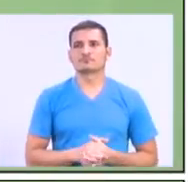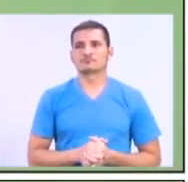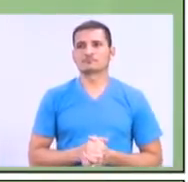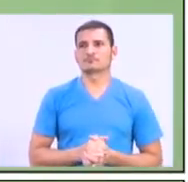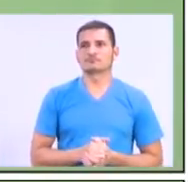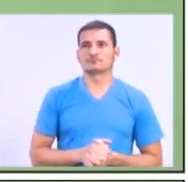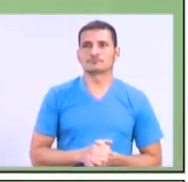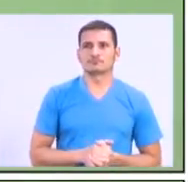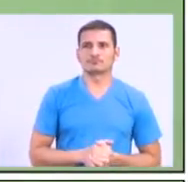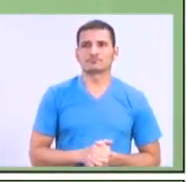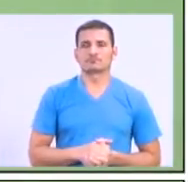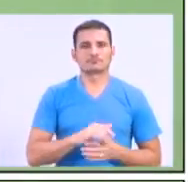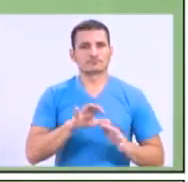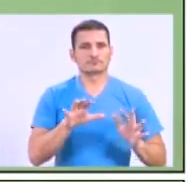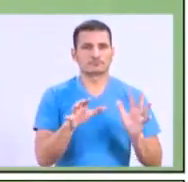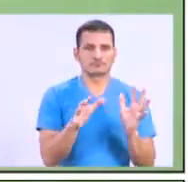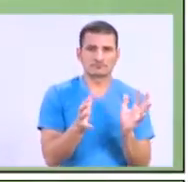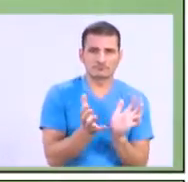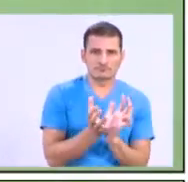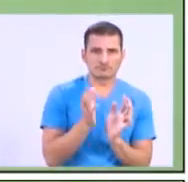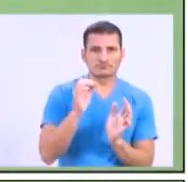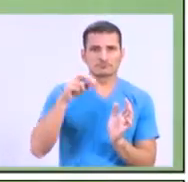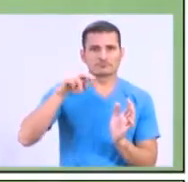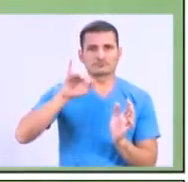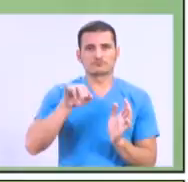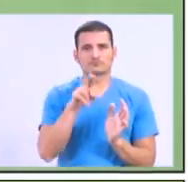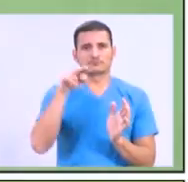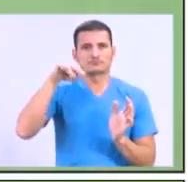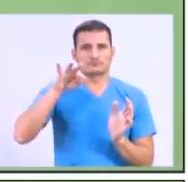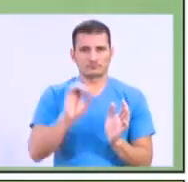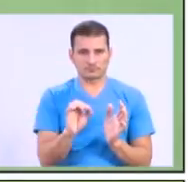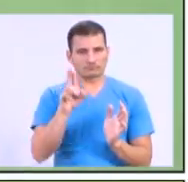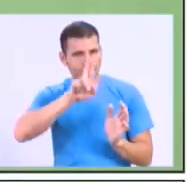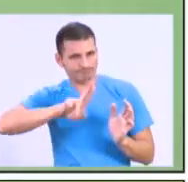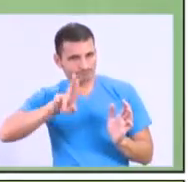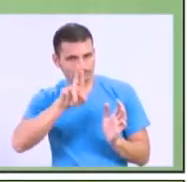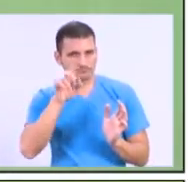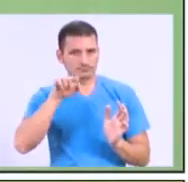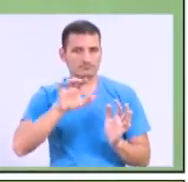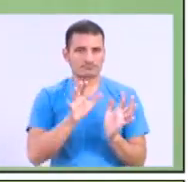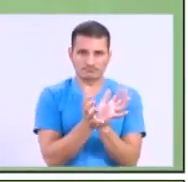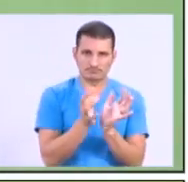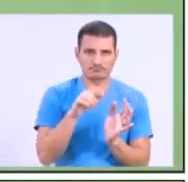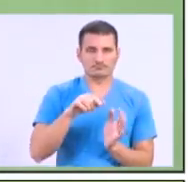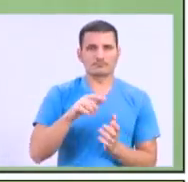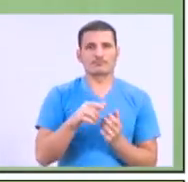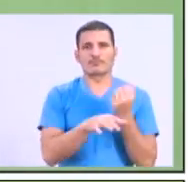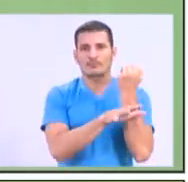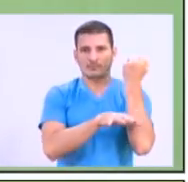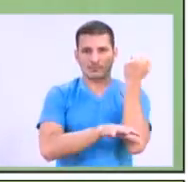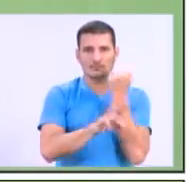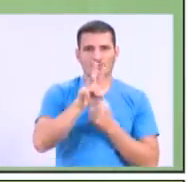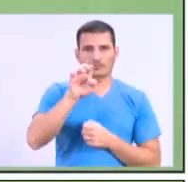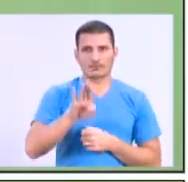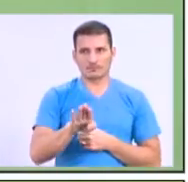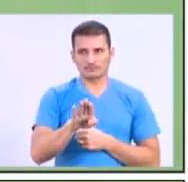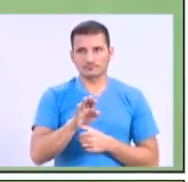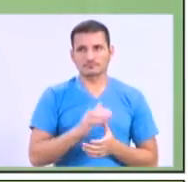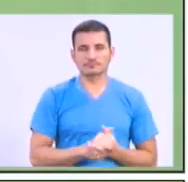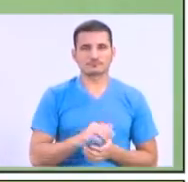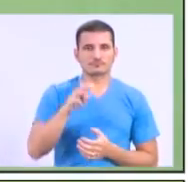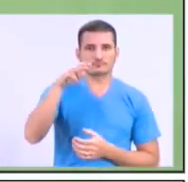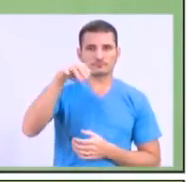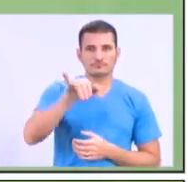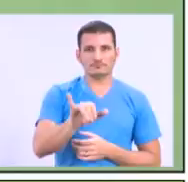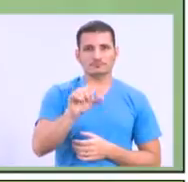conjunto muito utilizado consiste no Apache, que é servidor web, o MySQL,